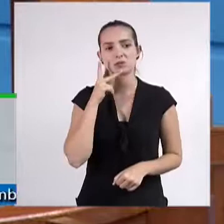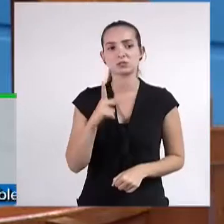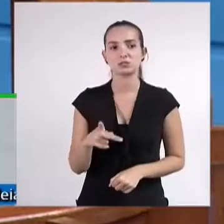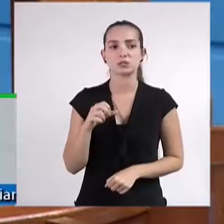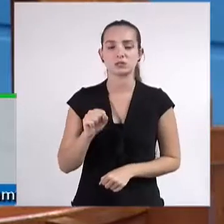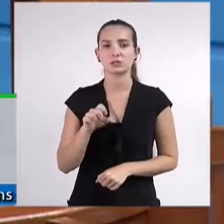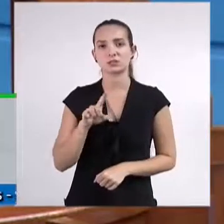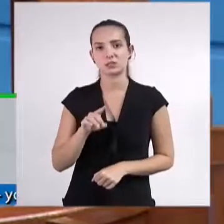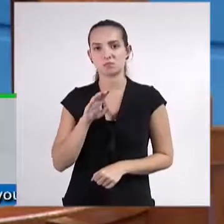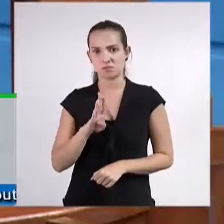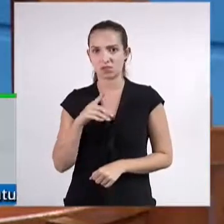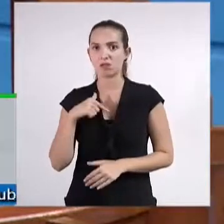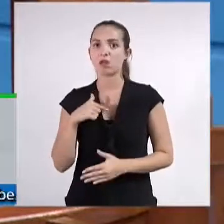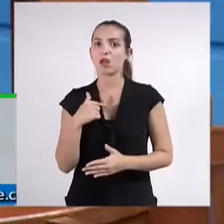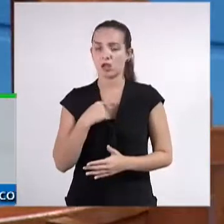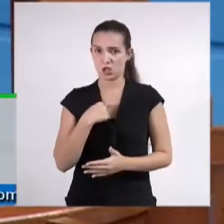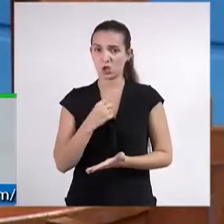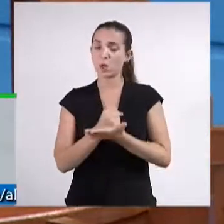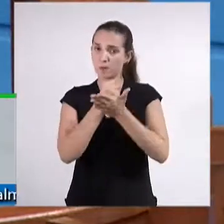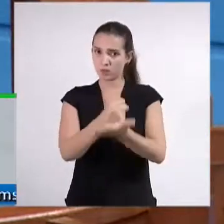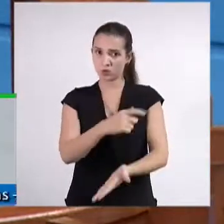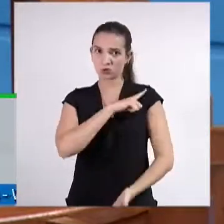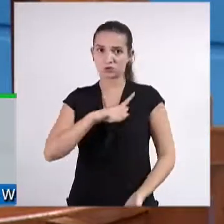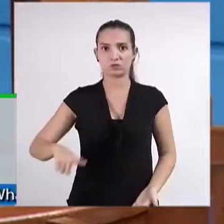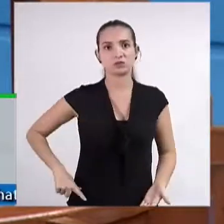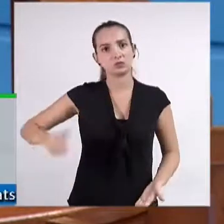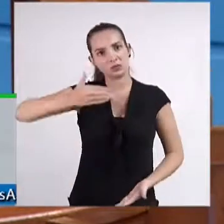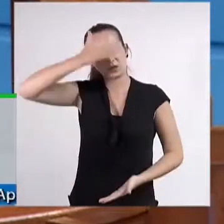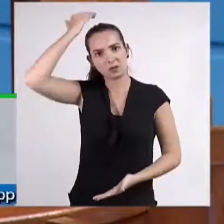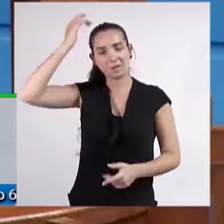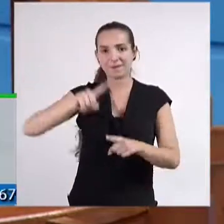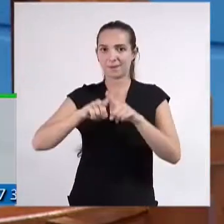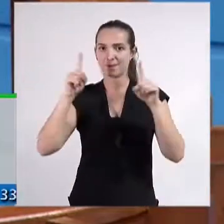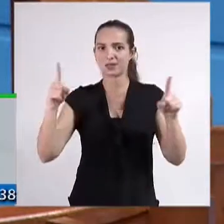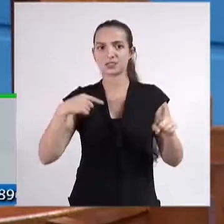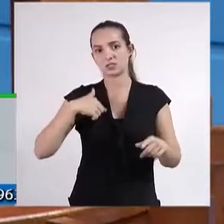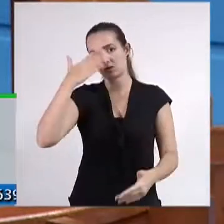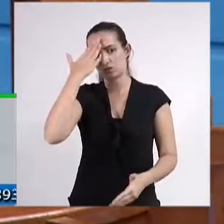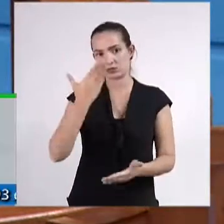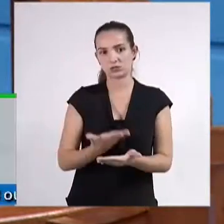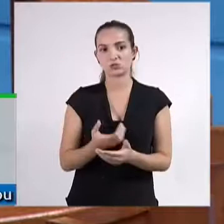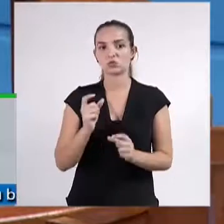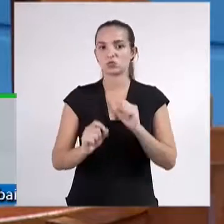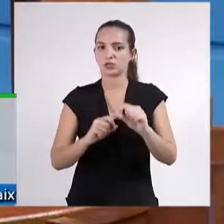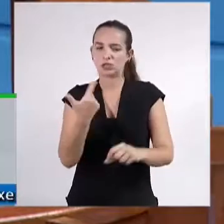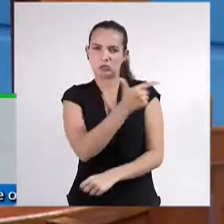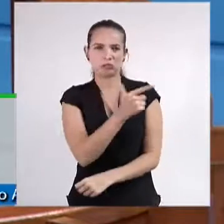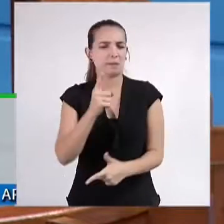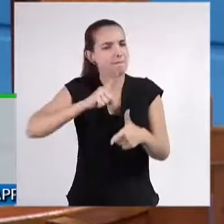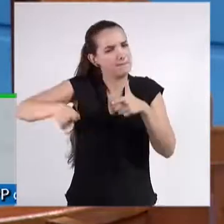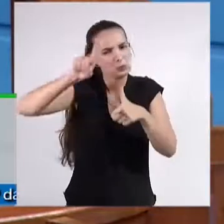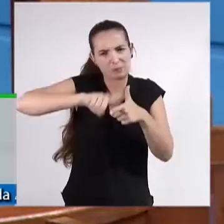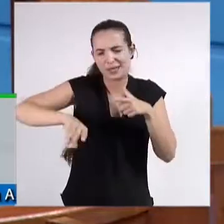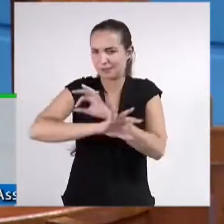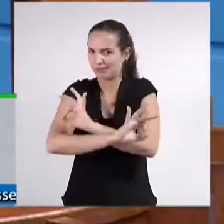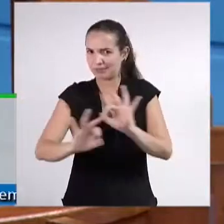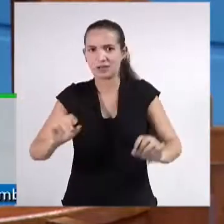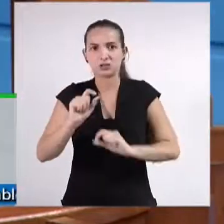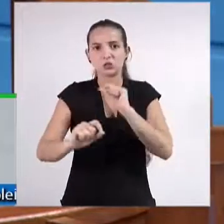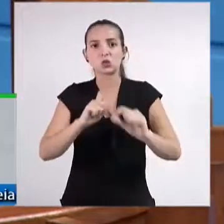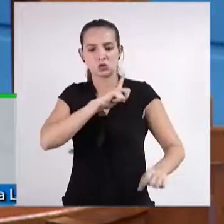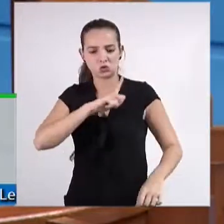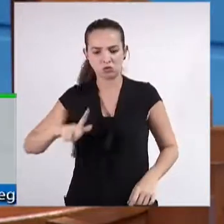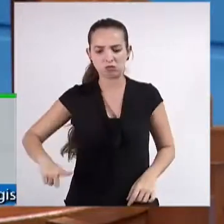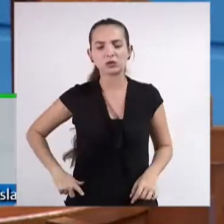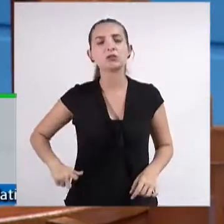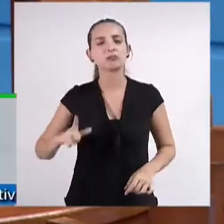que apoia o governador Reinaldo Azambuja, mas acredito que não há nenhum problema nisso, nenhum impedimento. Acredito que o governador